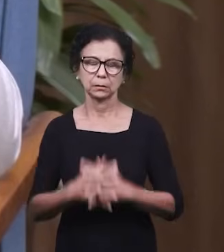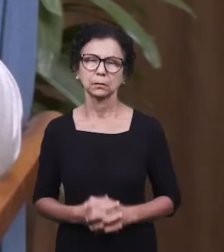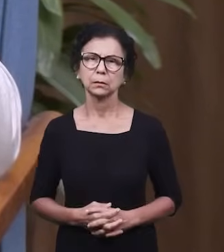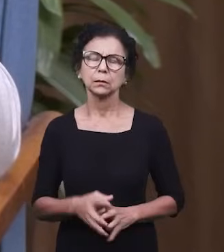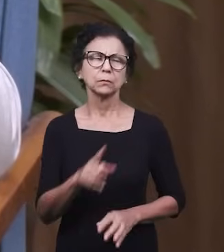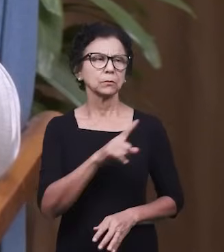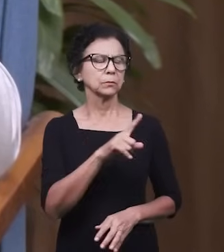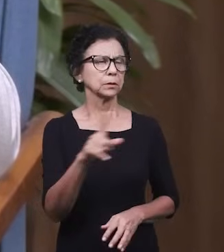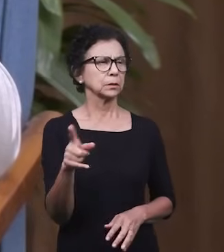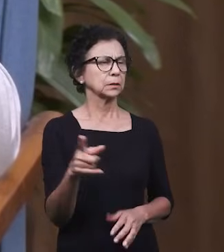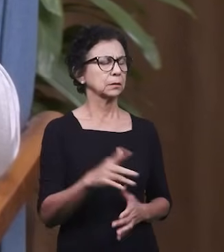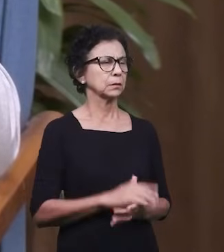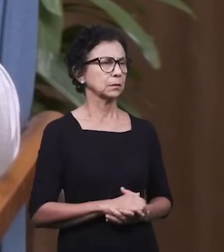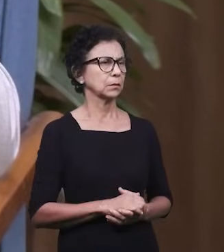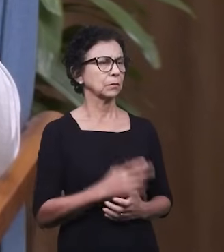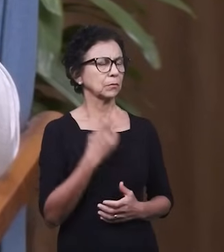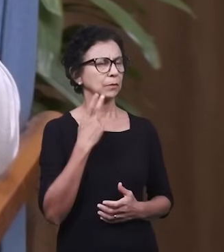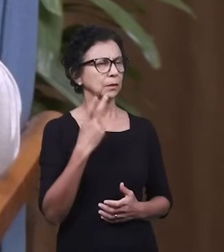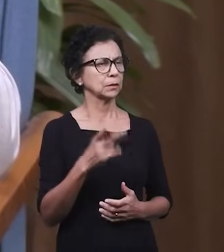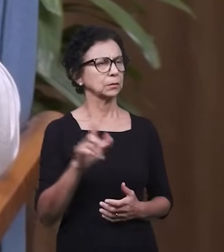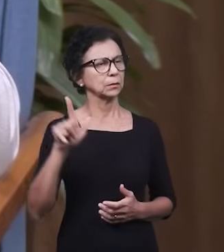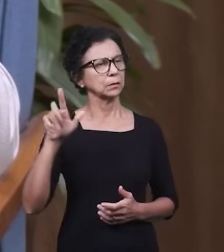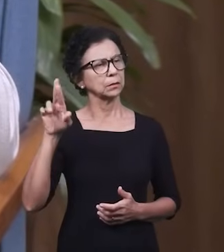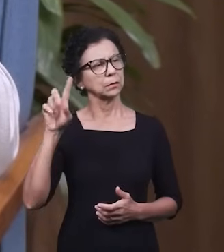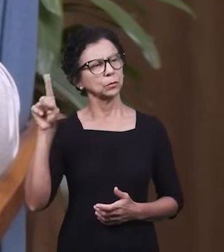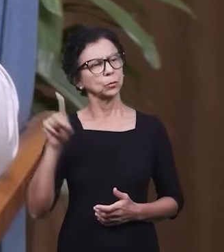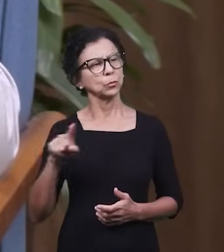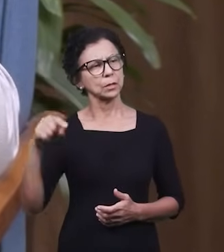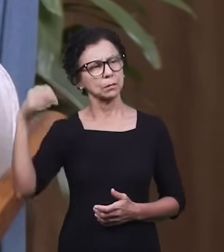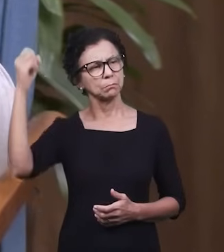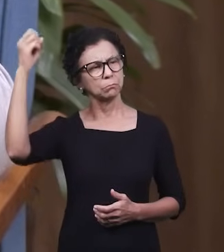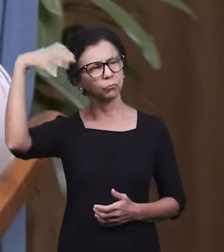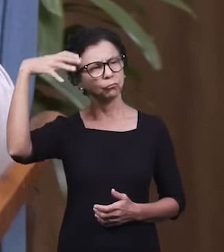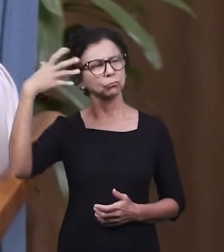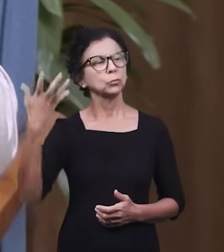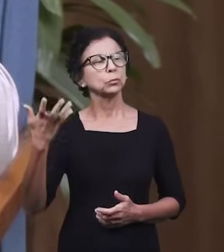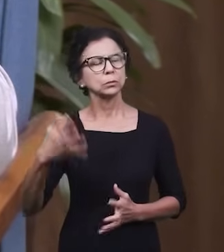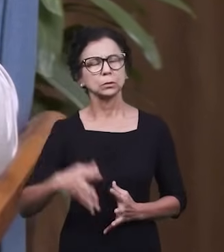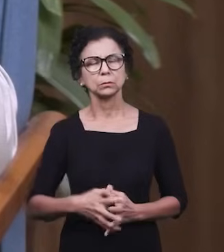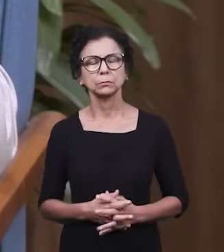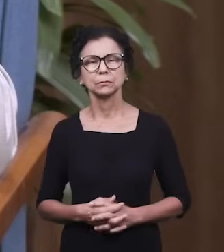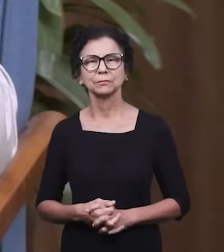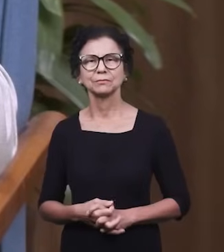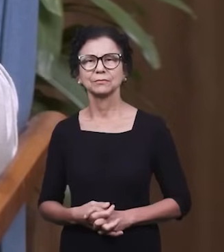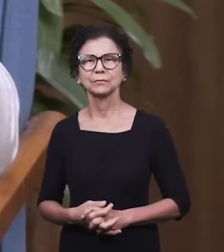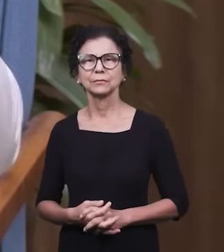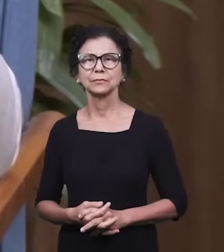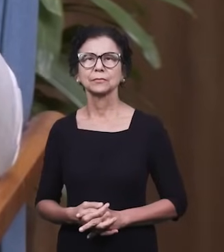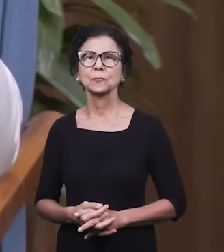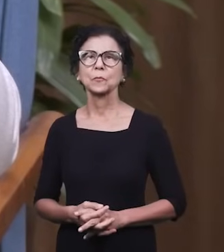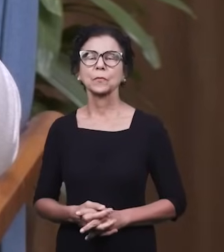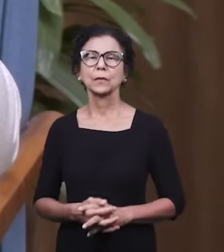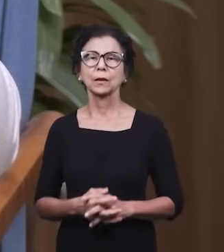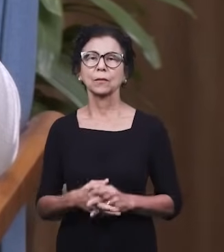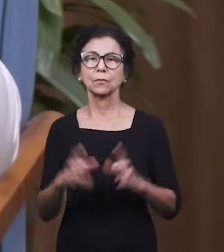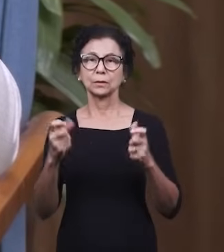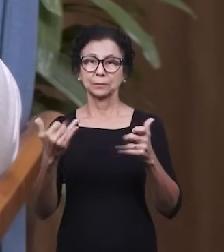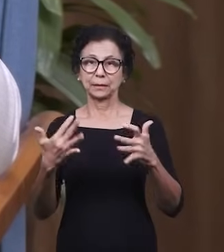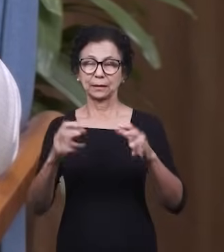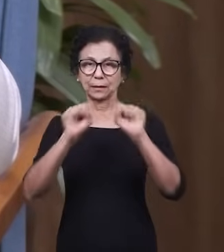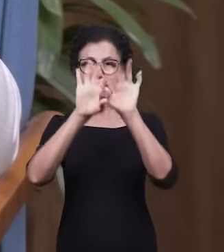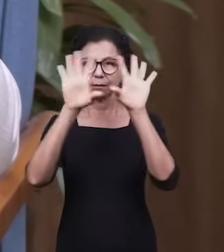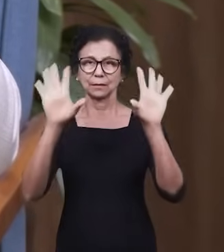Tá? Então, vocês estão falando aqui sobre a luz, e aí eu queria só fazer essa distinção para ficar claro para quem está